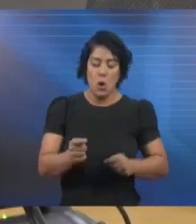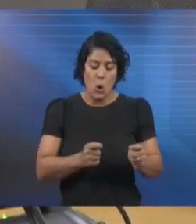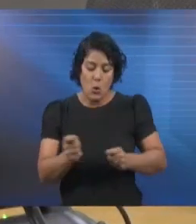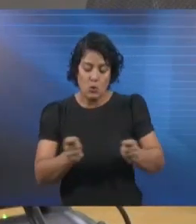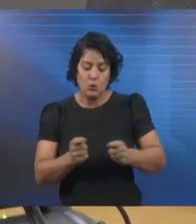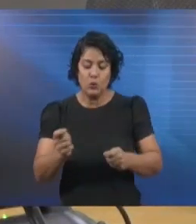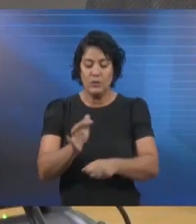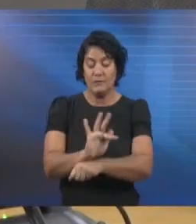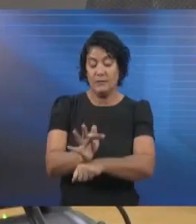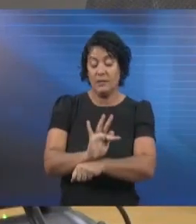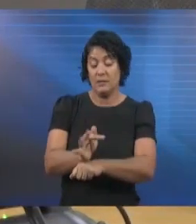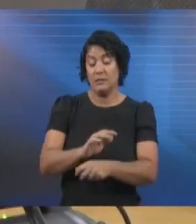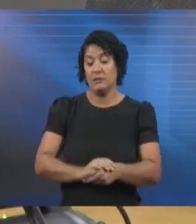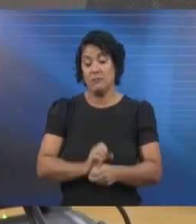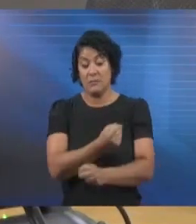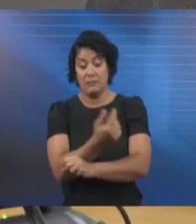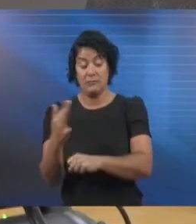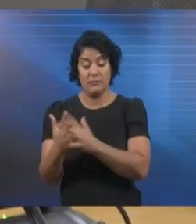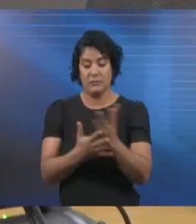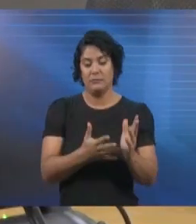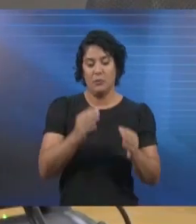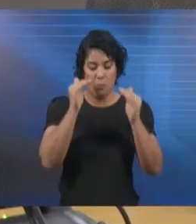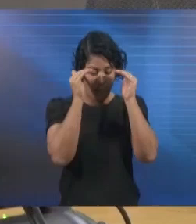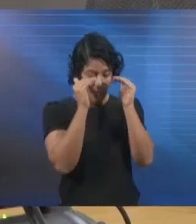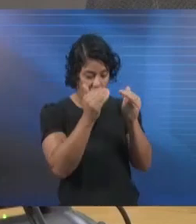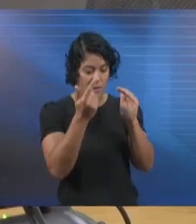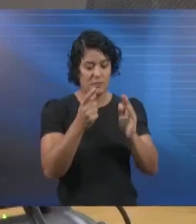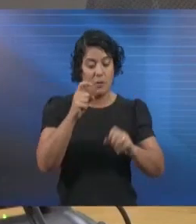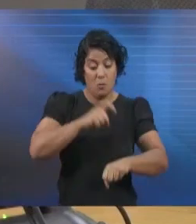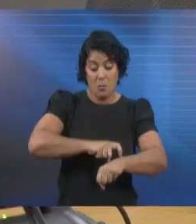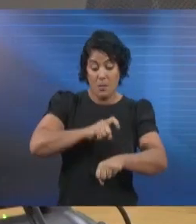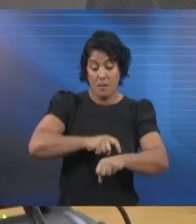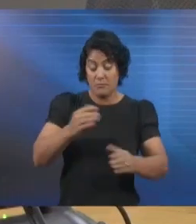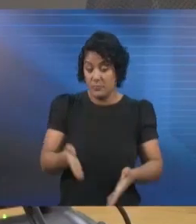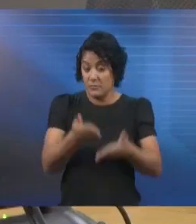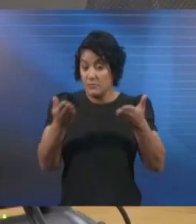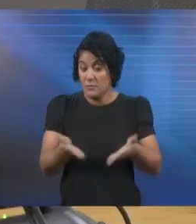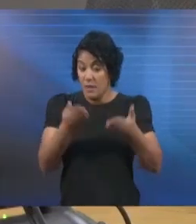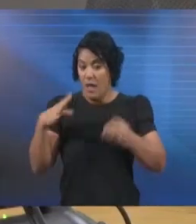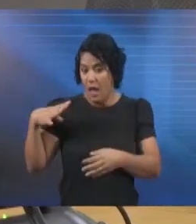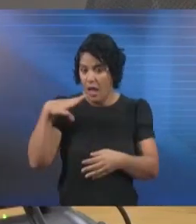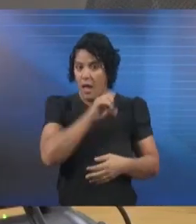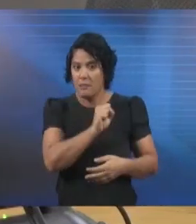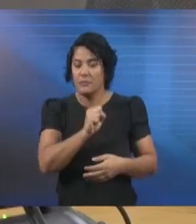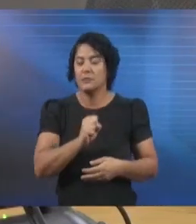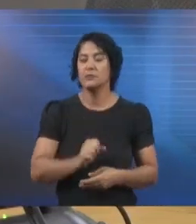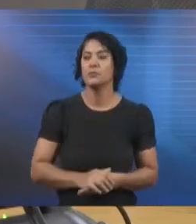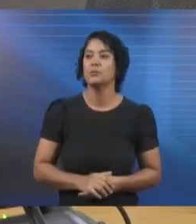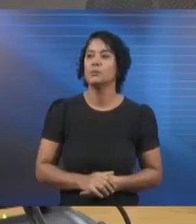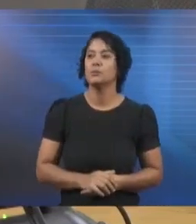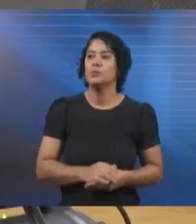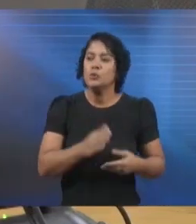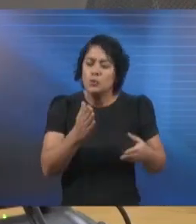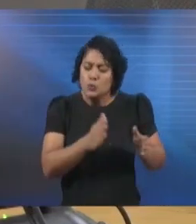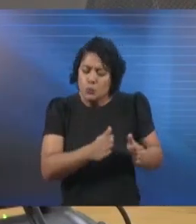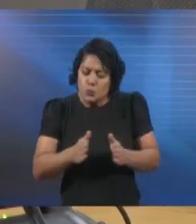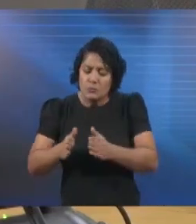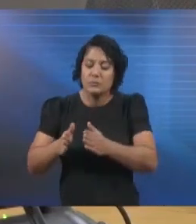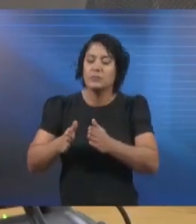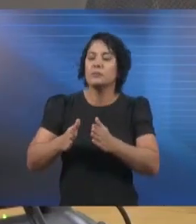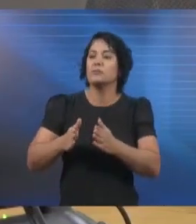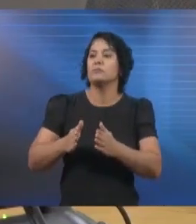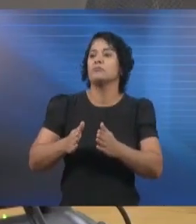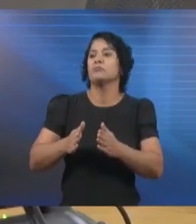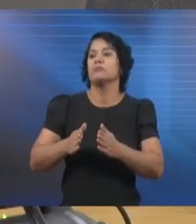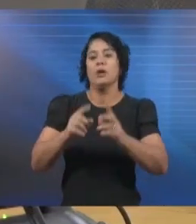fiscalização ambiental cumpra os prazos estabelecidos incentivando a agilidade e eficiência no processo é